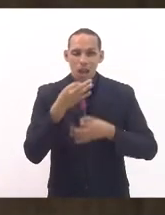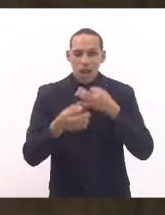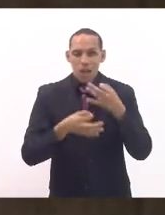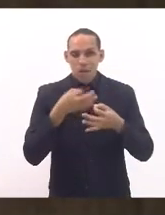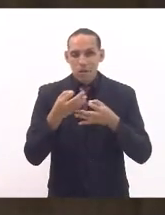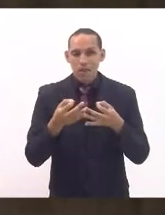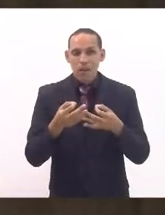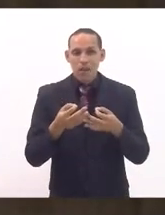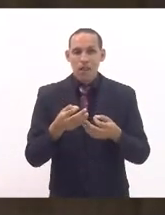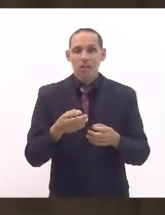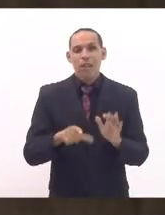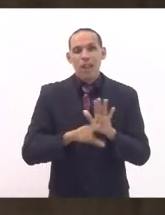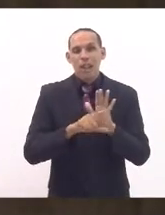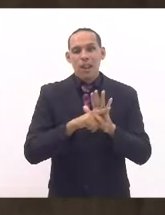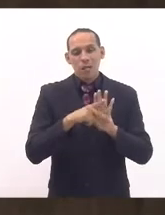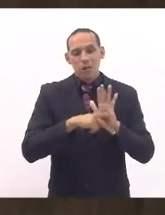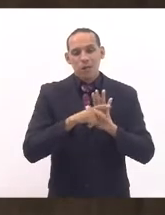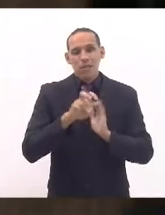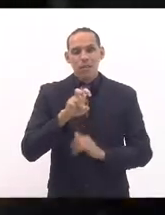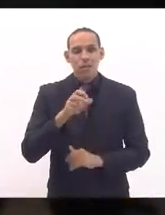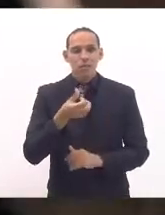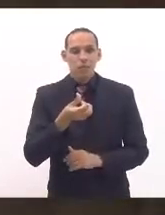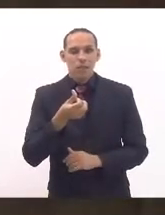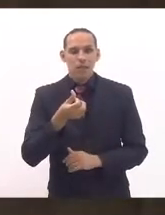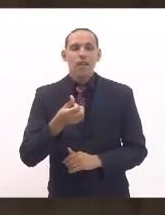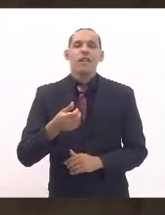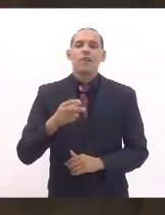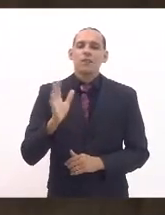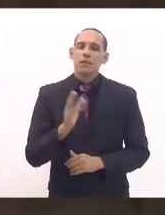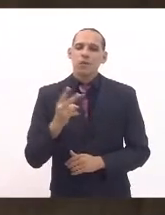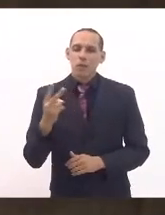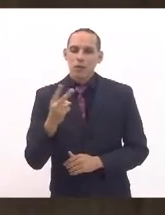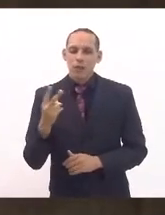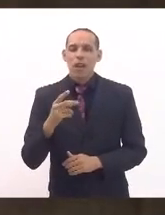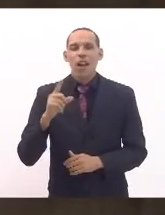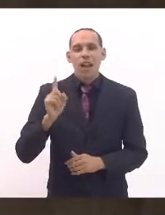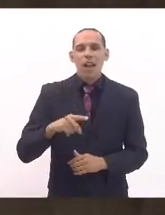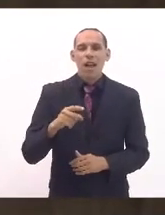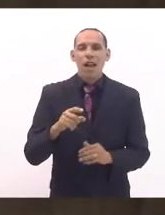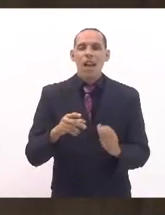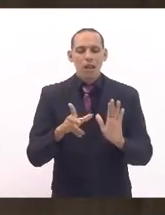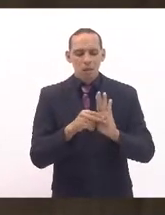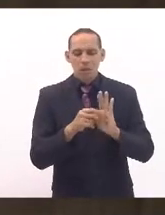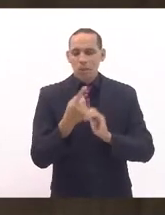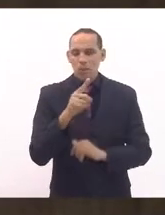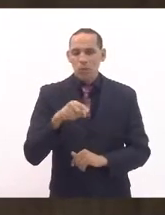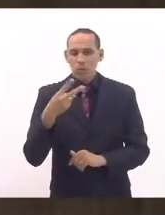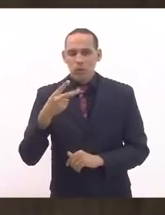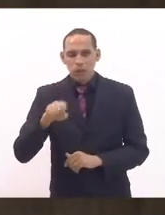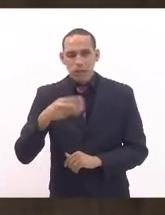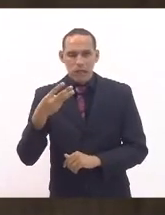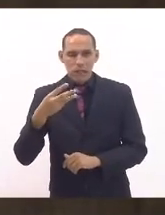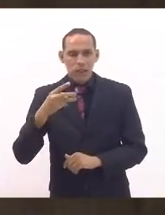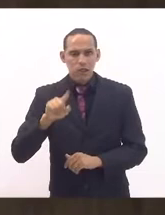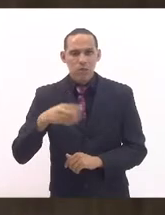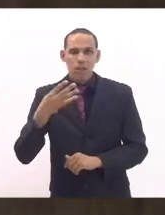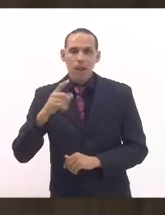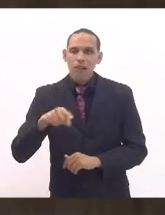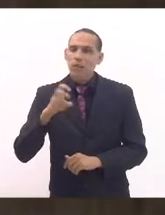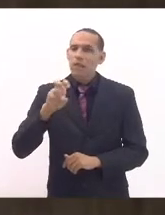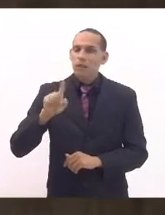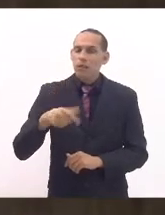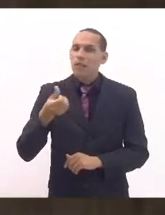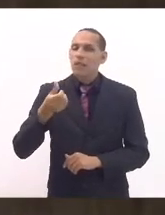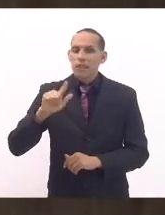lei 5686/2022, doutoria de Vossa Excelência, é favorável às emendas 1, 2, 3, 4, 5, 6, 7,